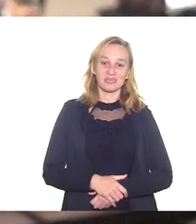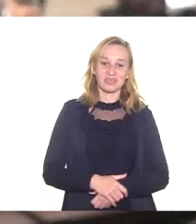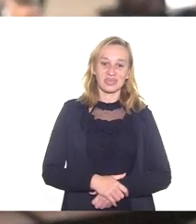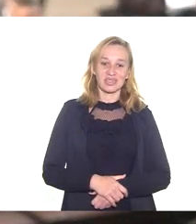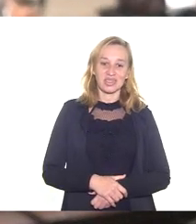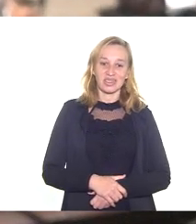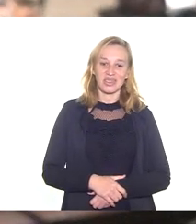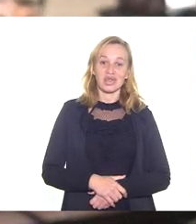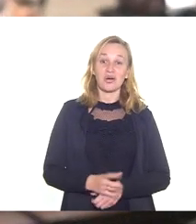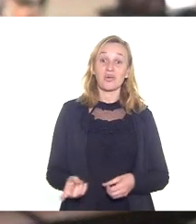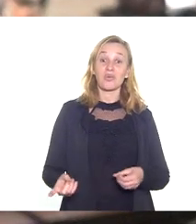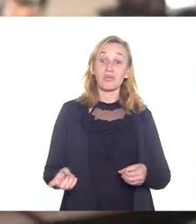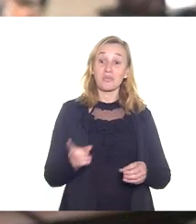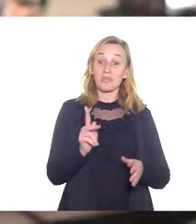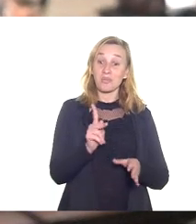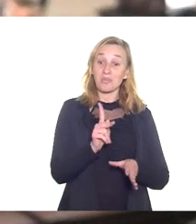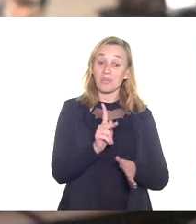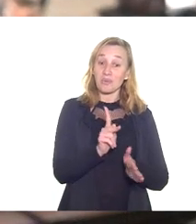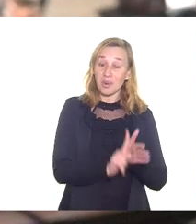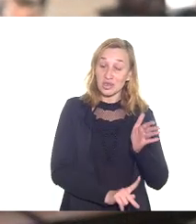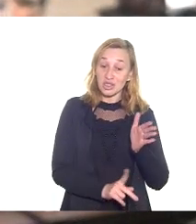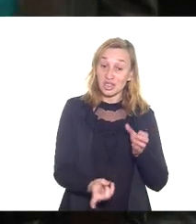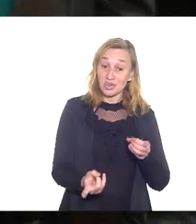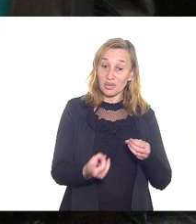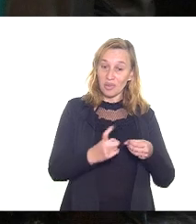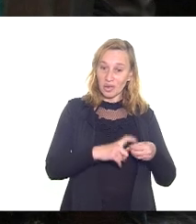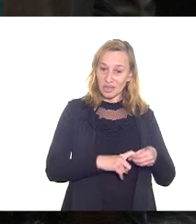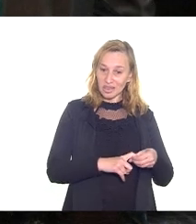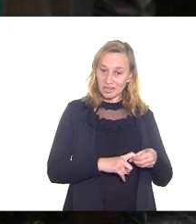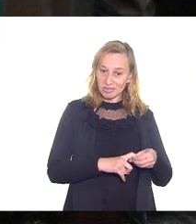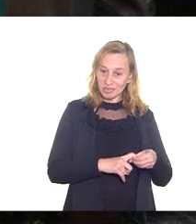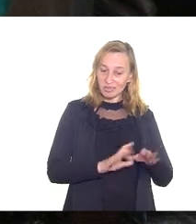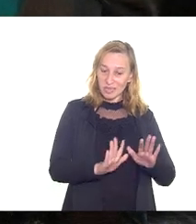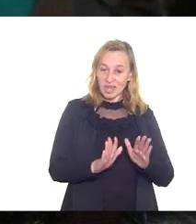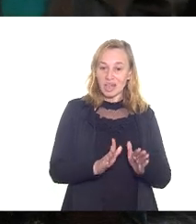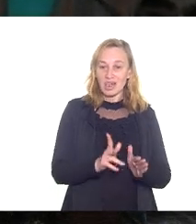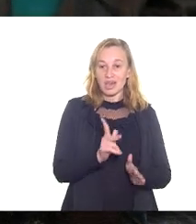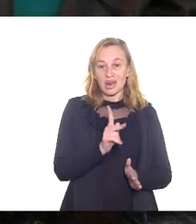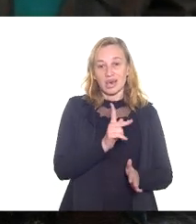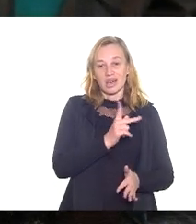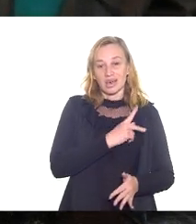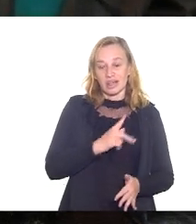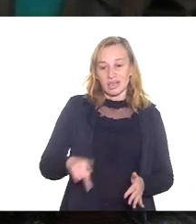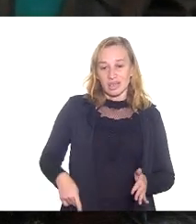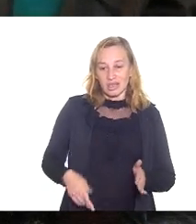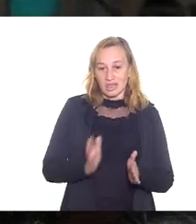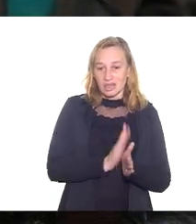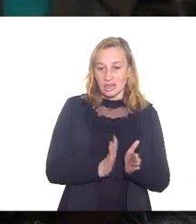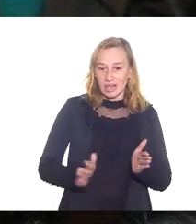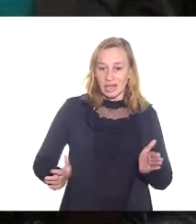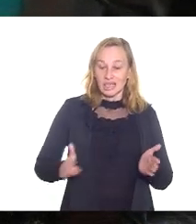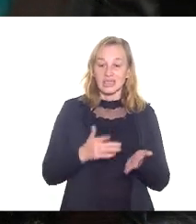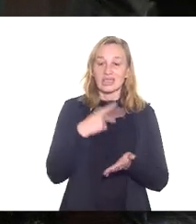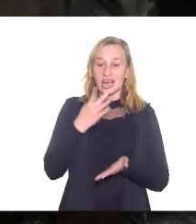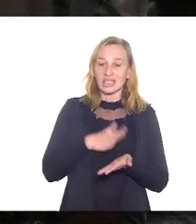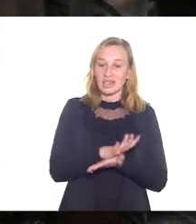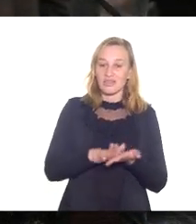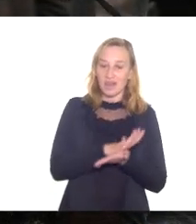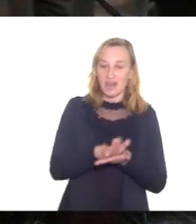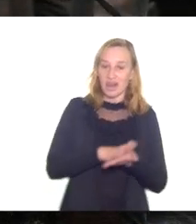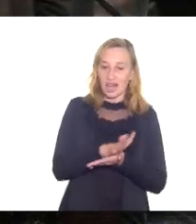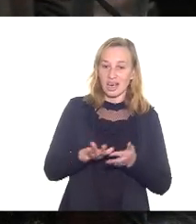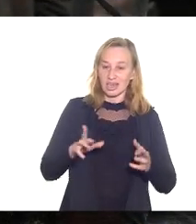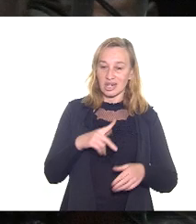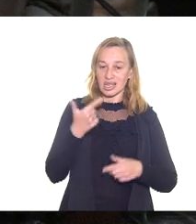O projeto retorna. Presidente, pela ordem. Nada mais a tratar na